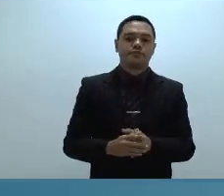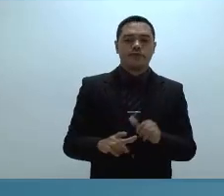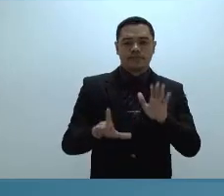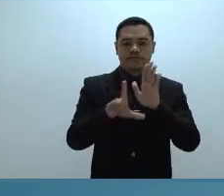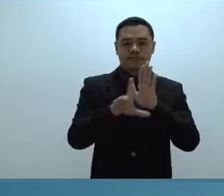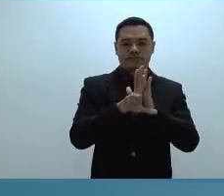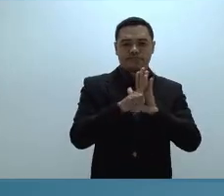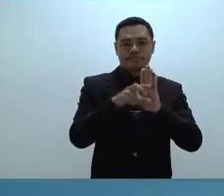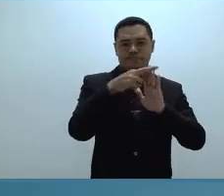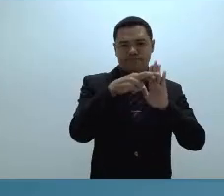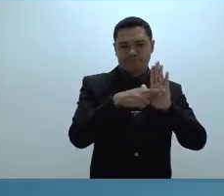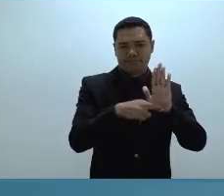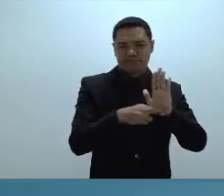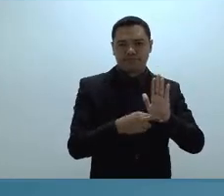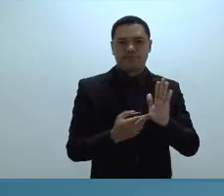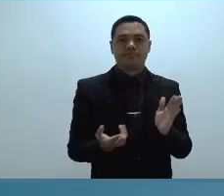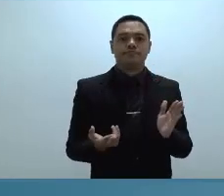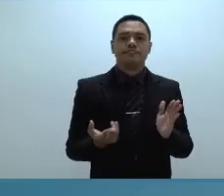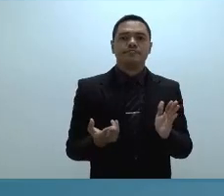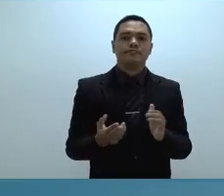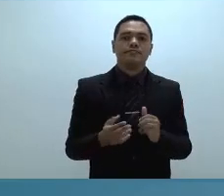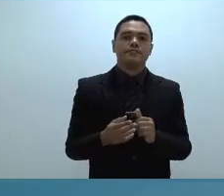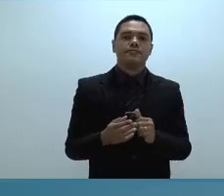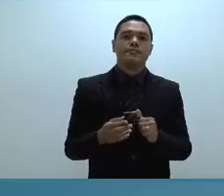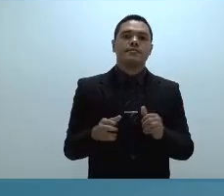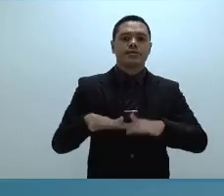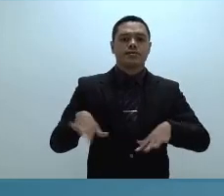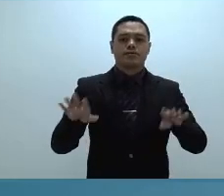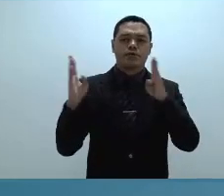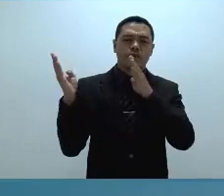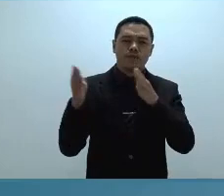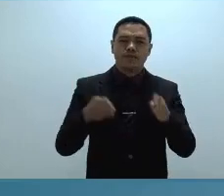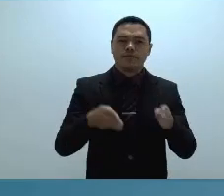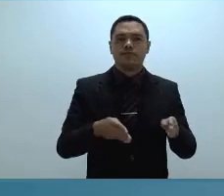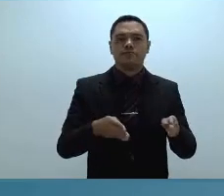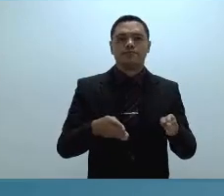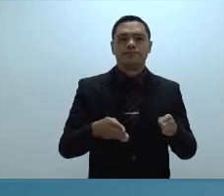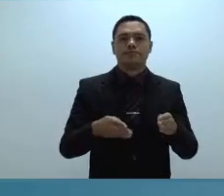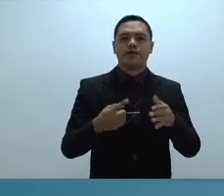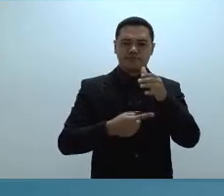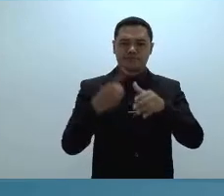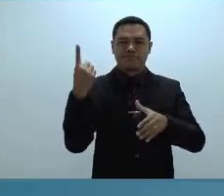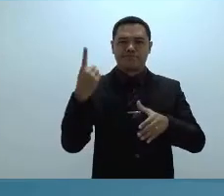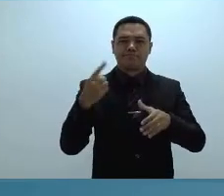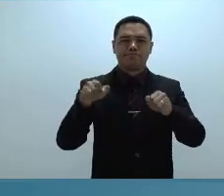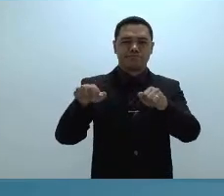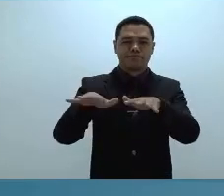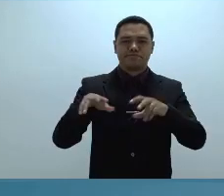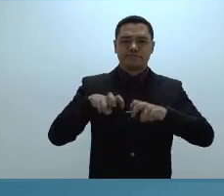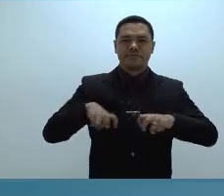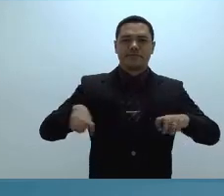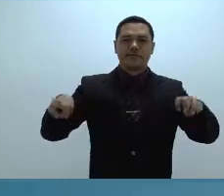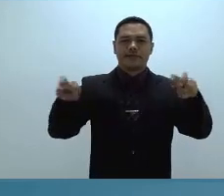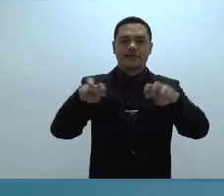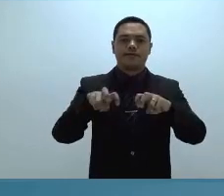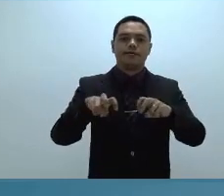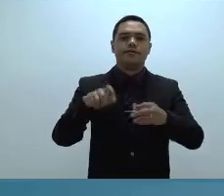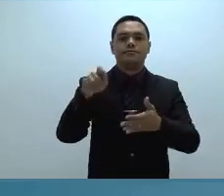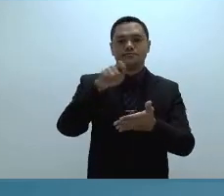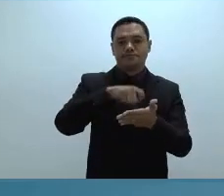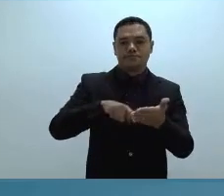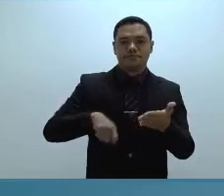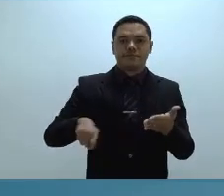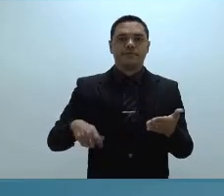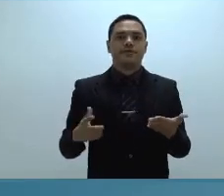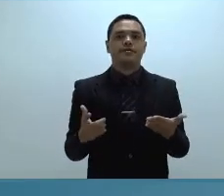setor. Clube delimitar que atrai a competência da primeira seção aqueles casos que caracterizam concessão em sentido estrito e não